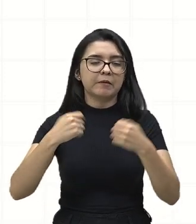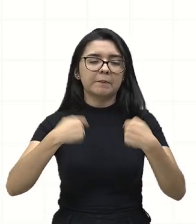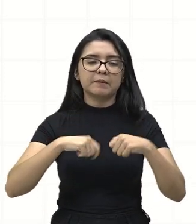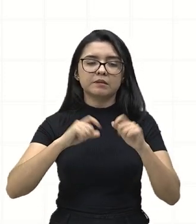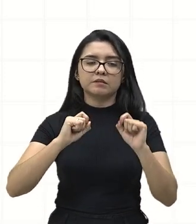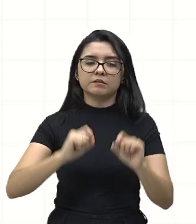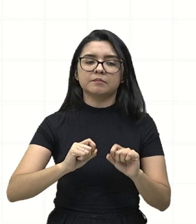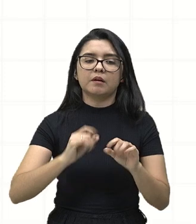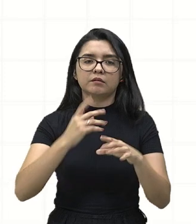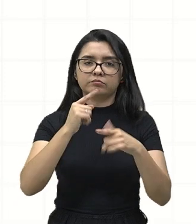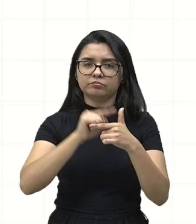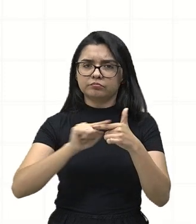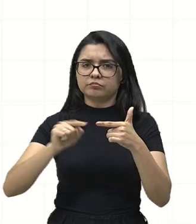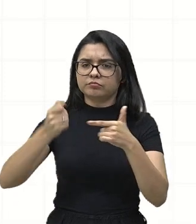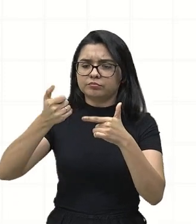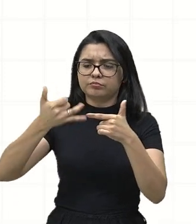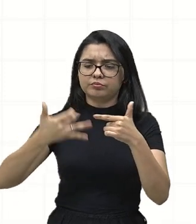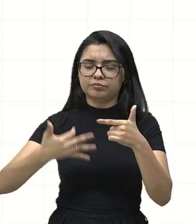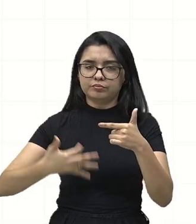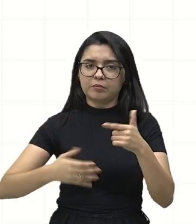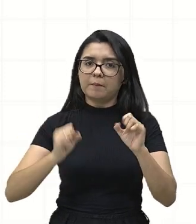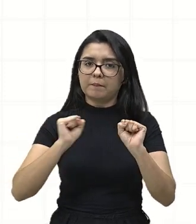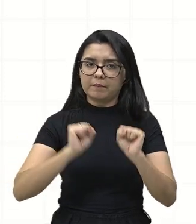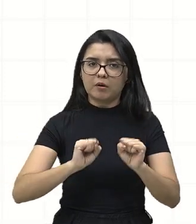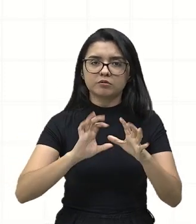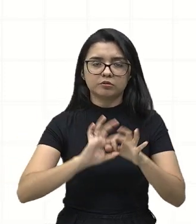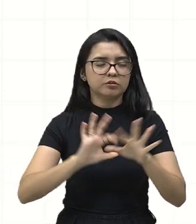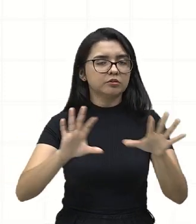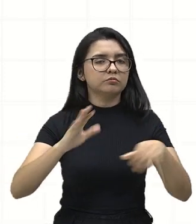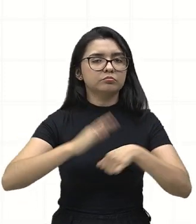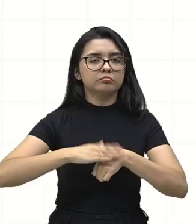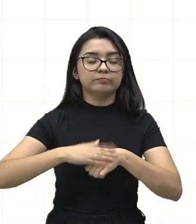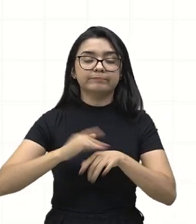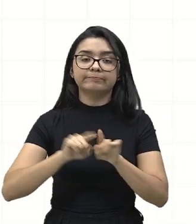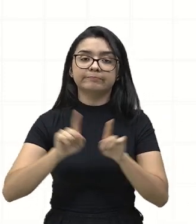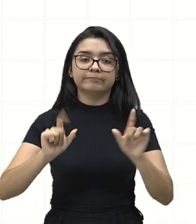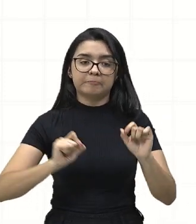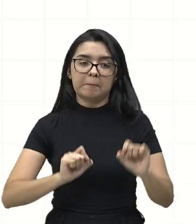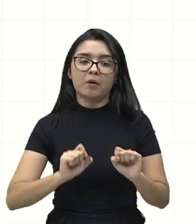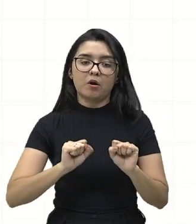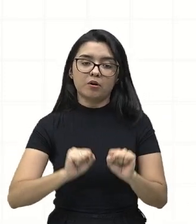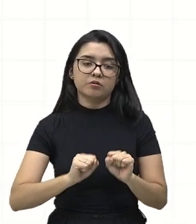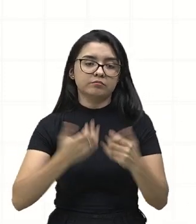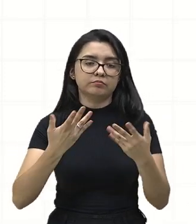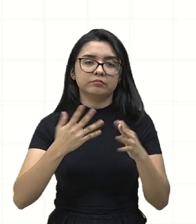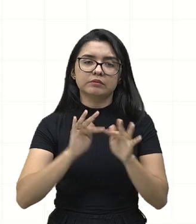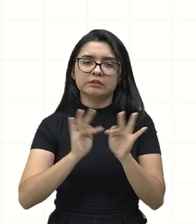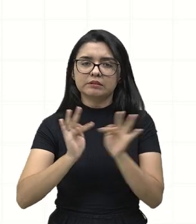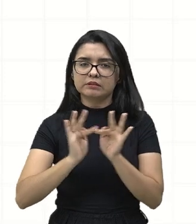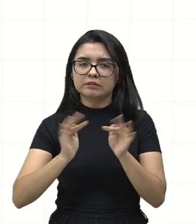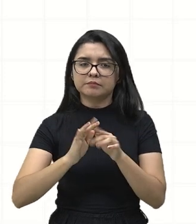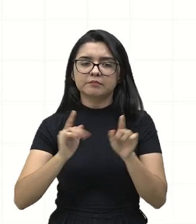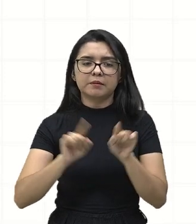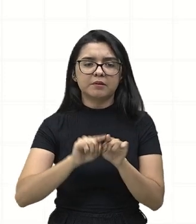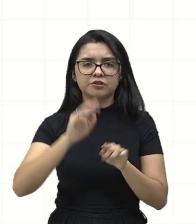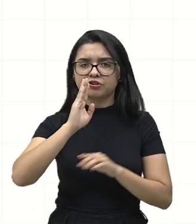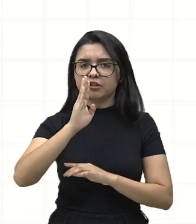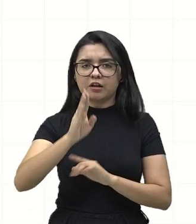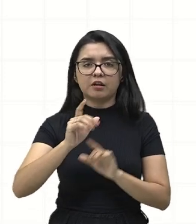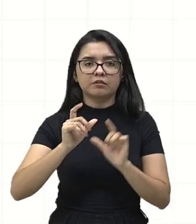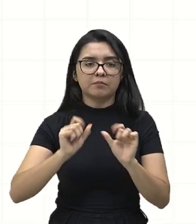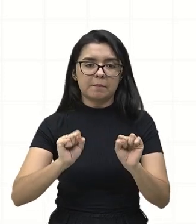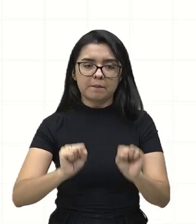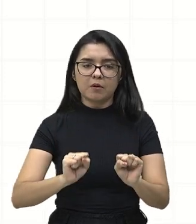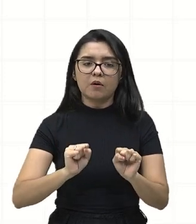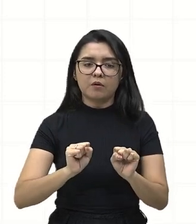fazer o algoritmo da divisão? Pode fazer, sem problema nenhum. Mas se a gente já quiser dividir direto, olha o que